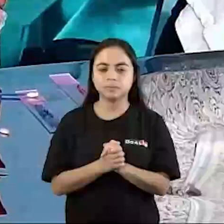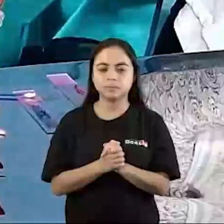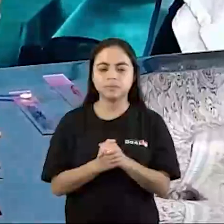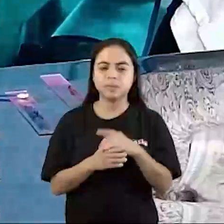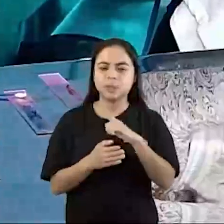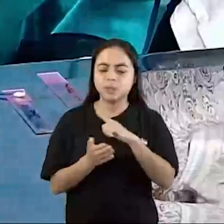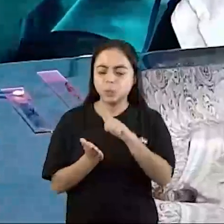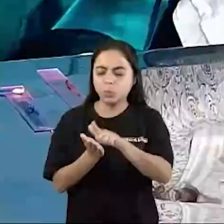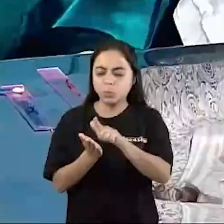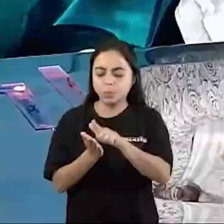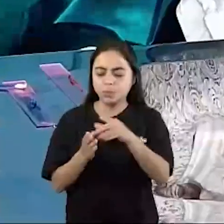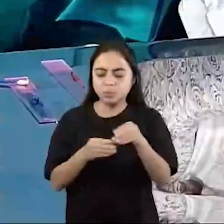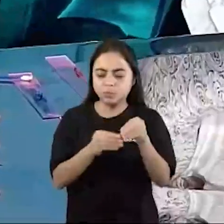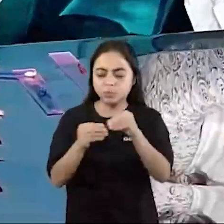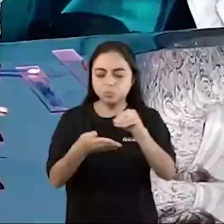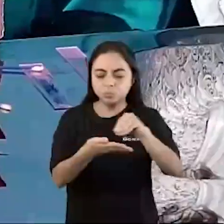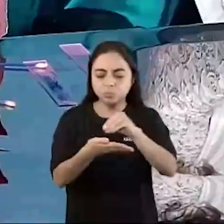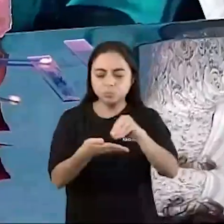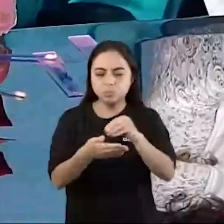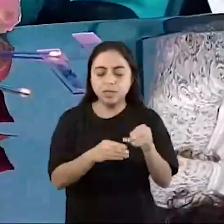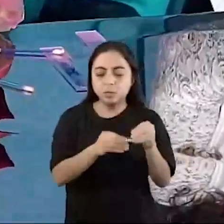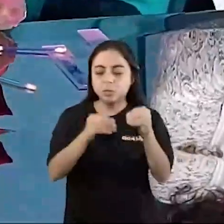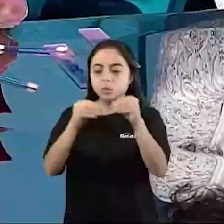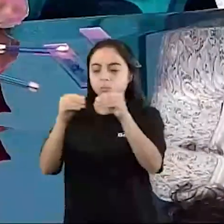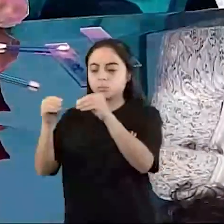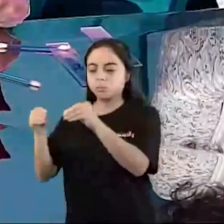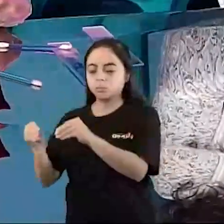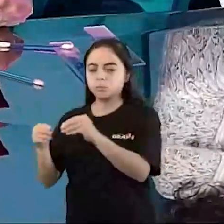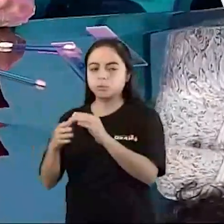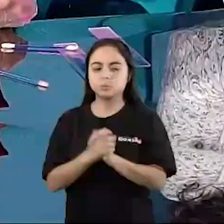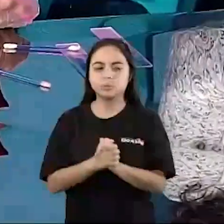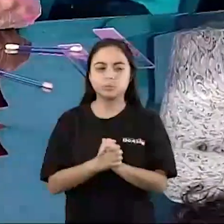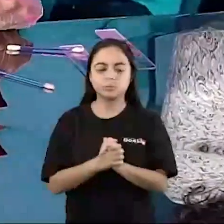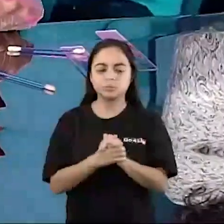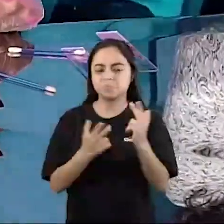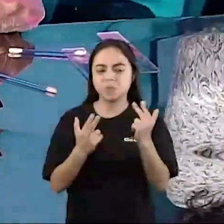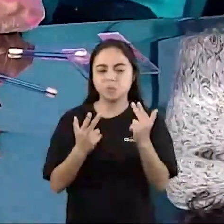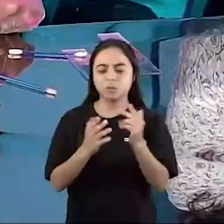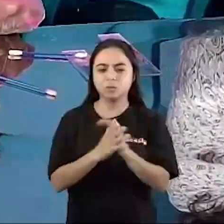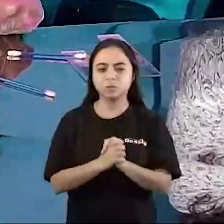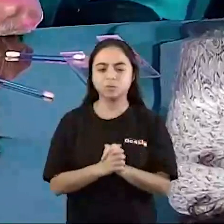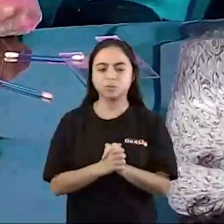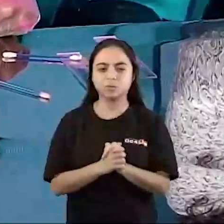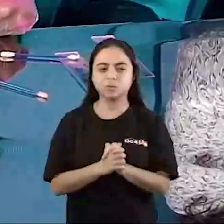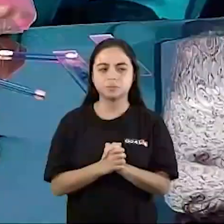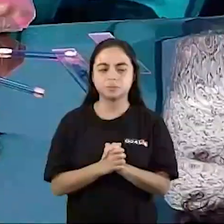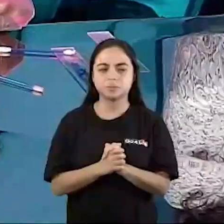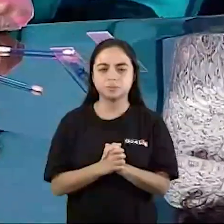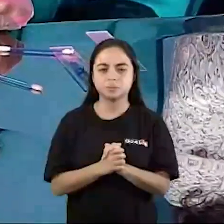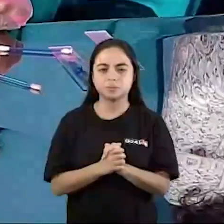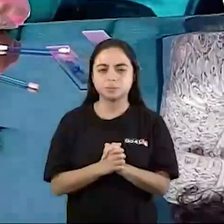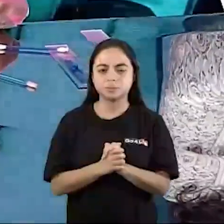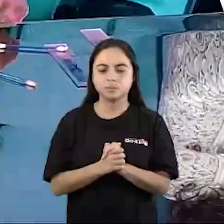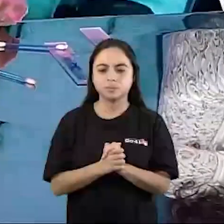Tem um papelzinho aqui, e aí vai para o último. Mesma coisa.